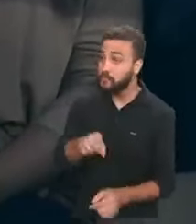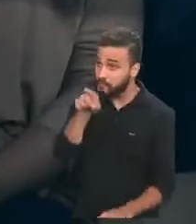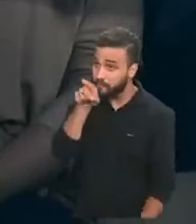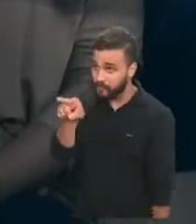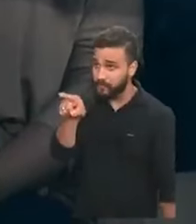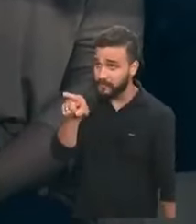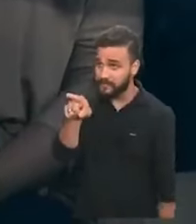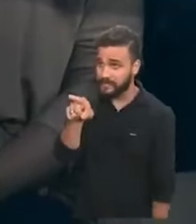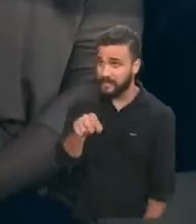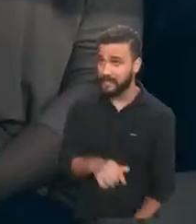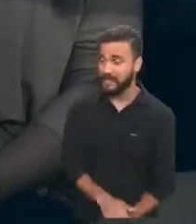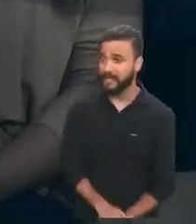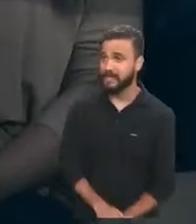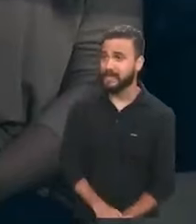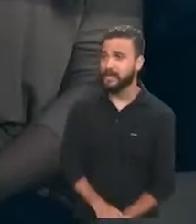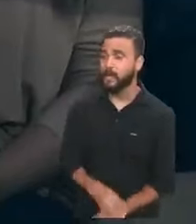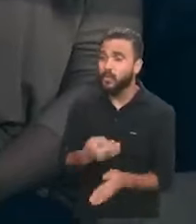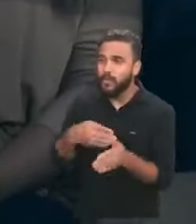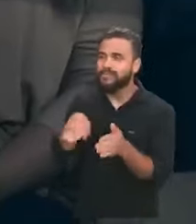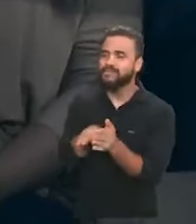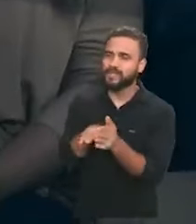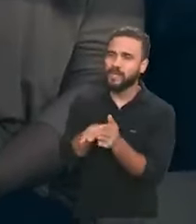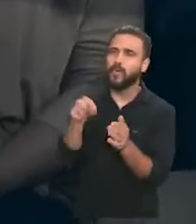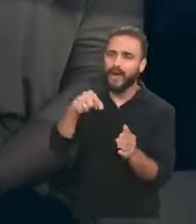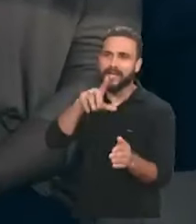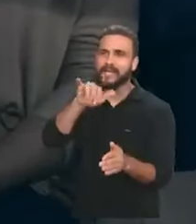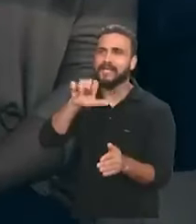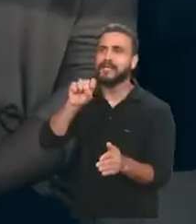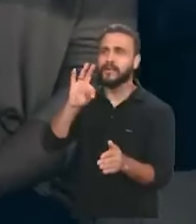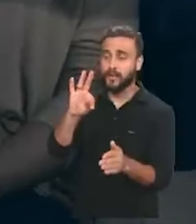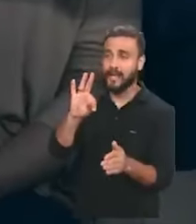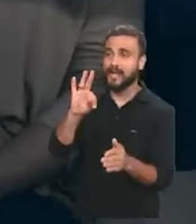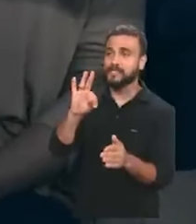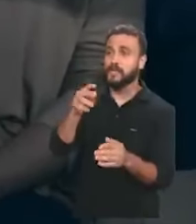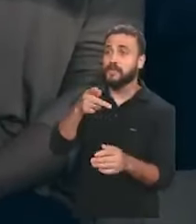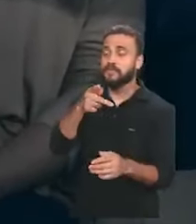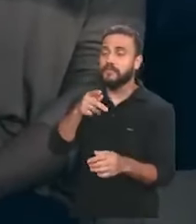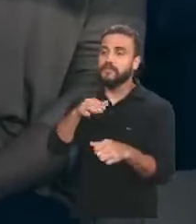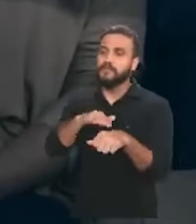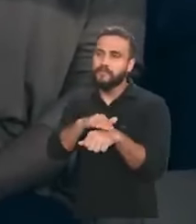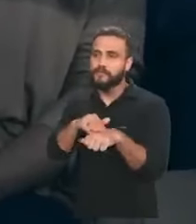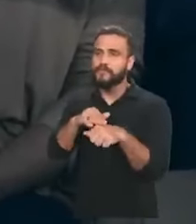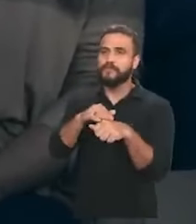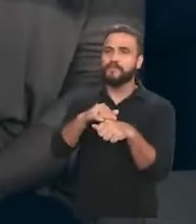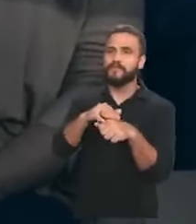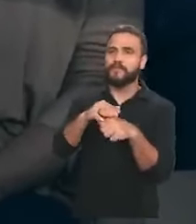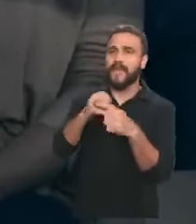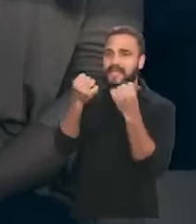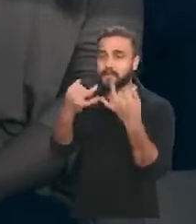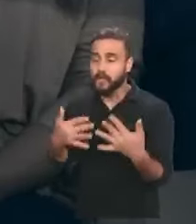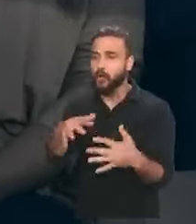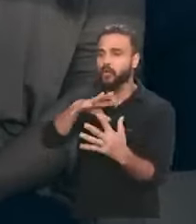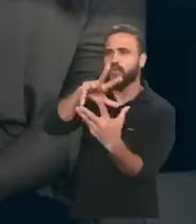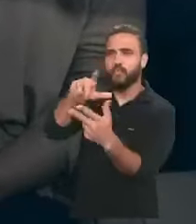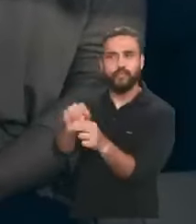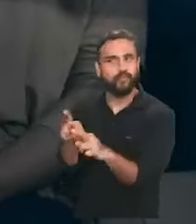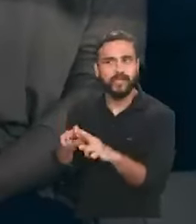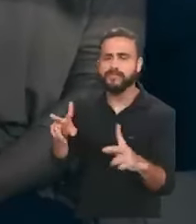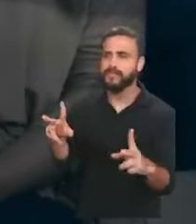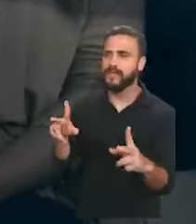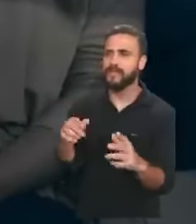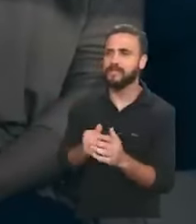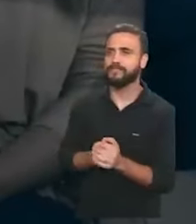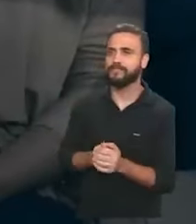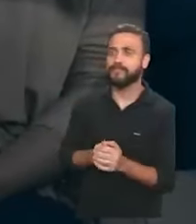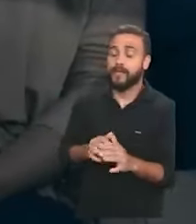você quando chegou falou né que o mudo tá diferente né e eu queria assim eu não te